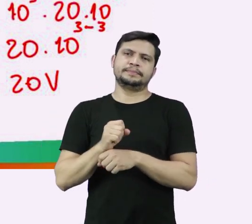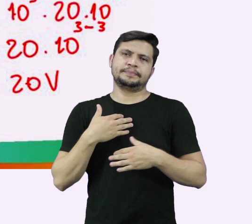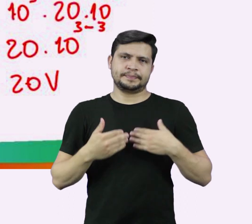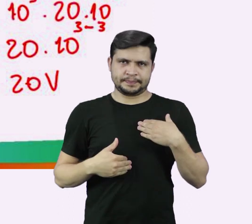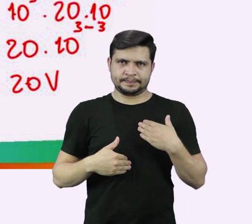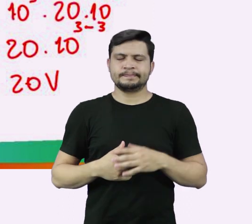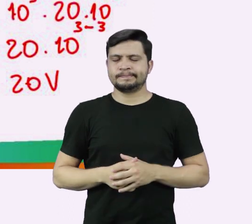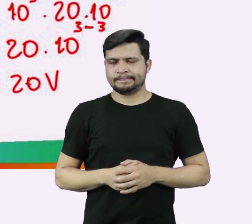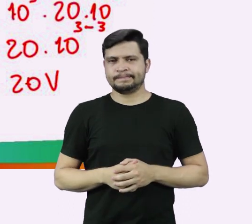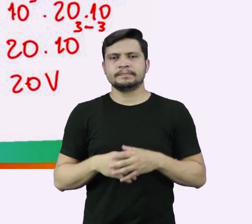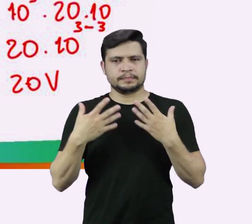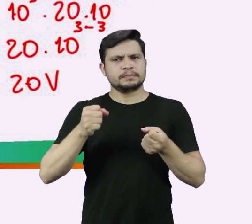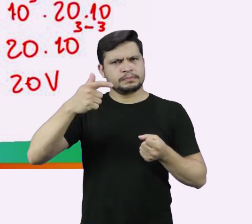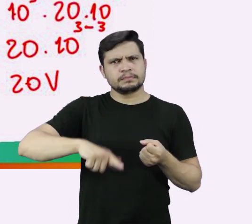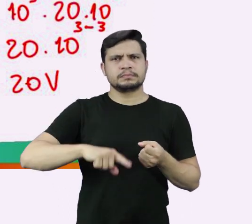Vamos para mais uma questão.